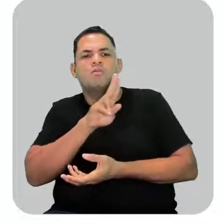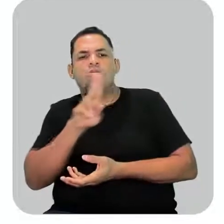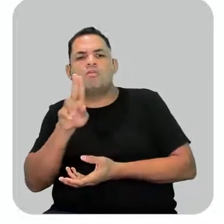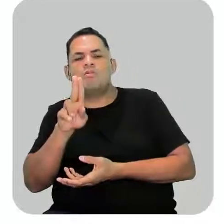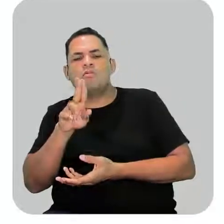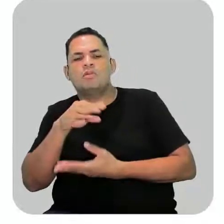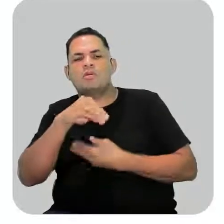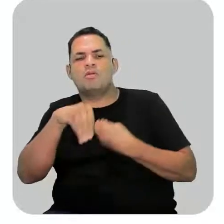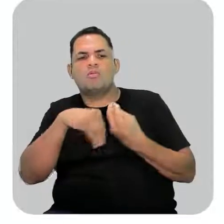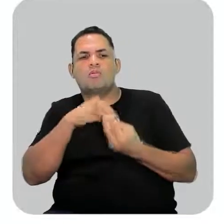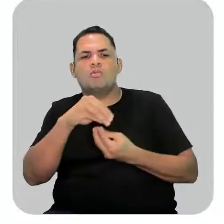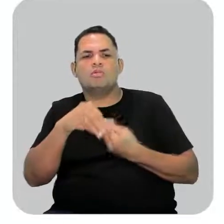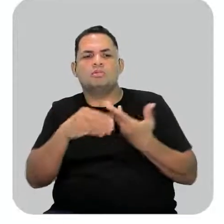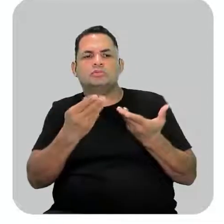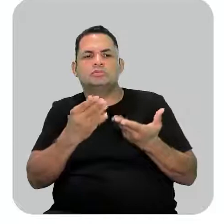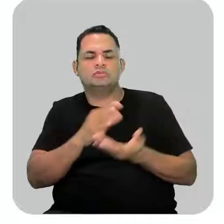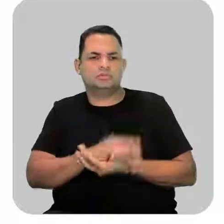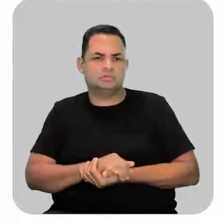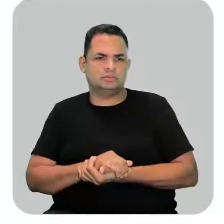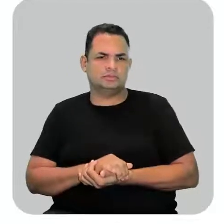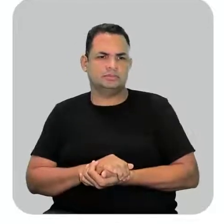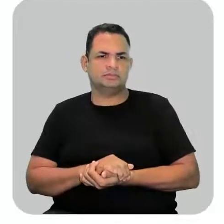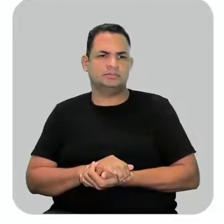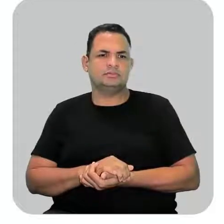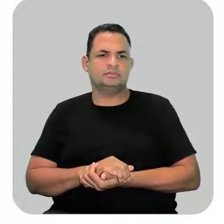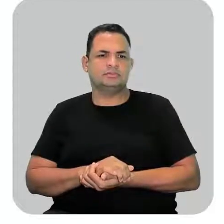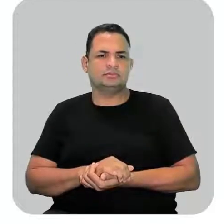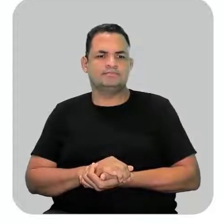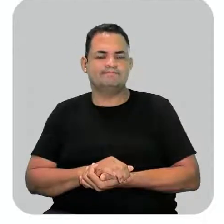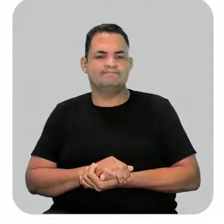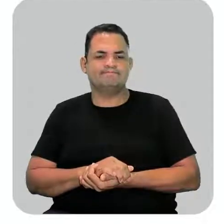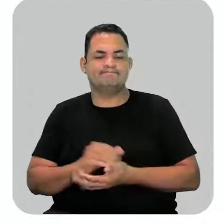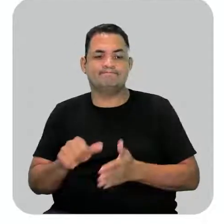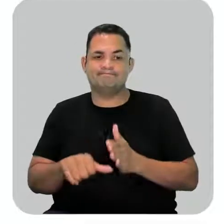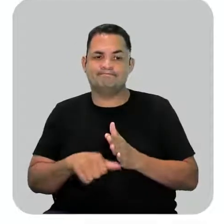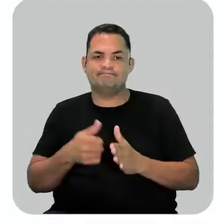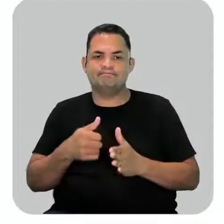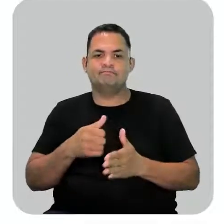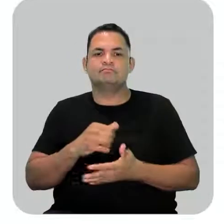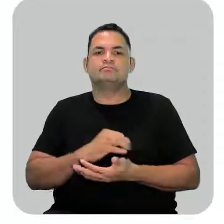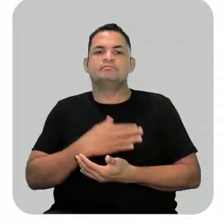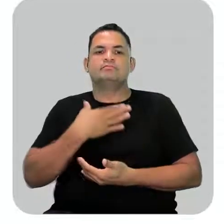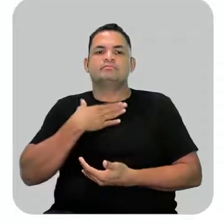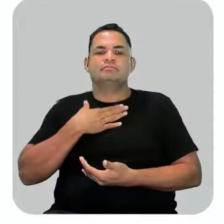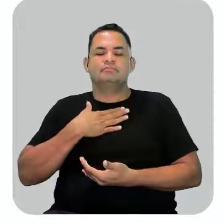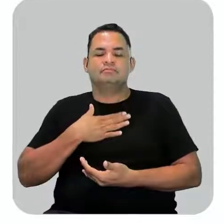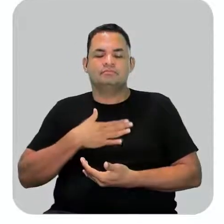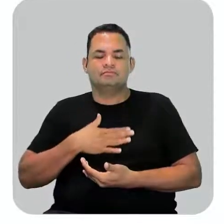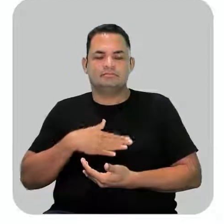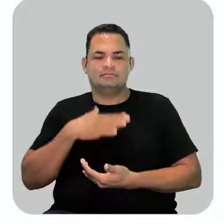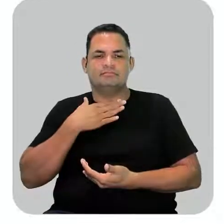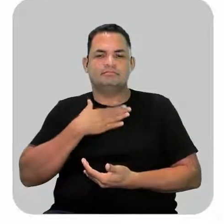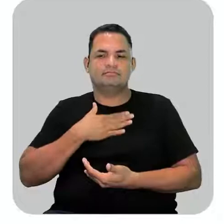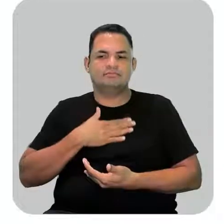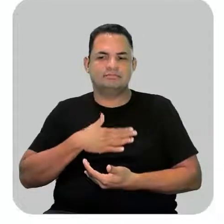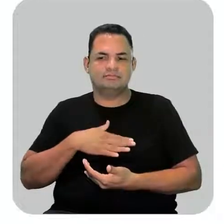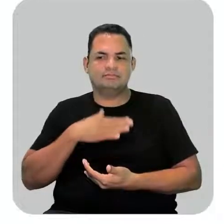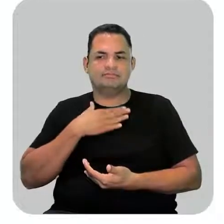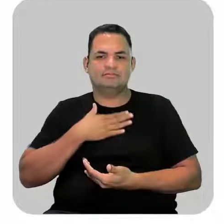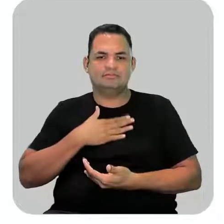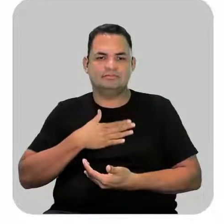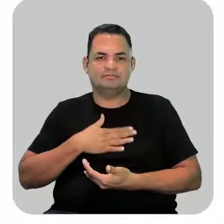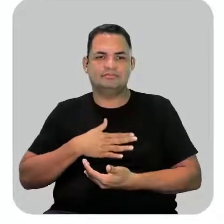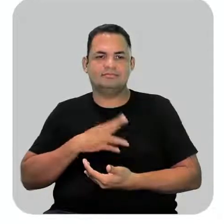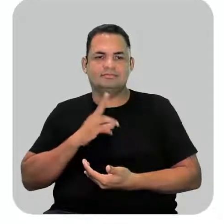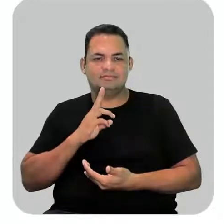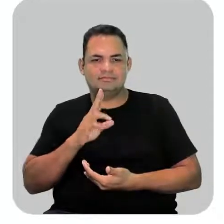composto desse? Pessoal, primeiro, respira fundo. Calma. Vamos